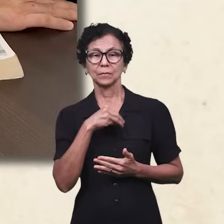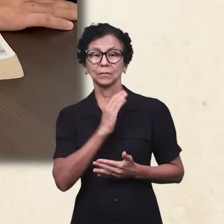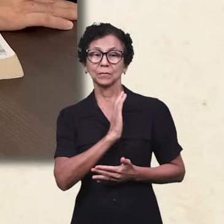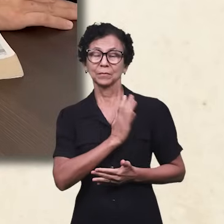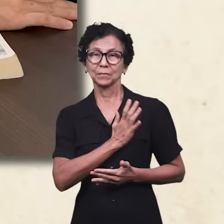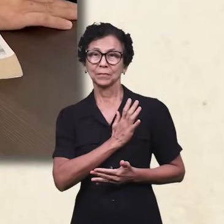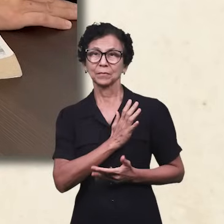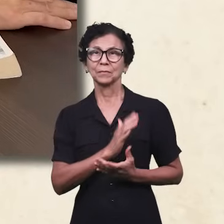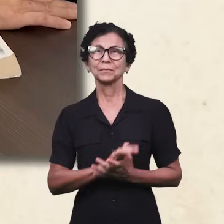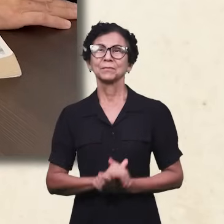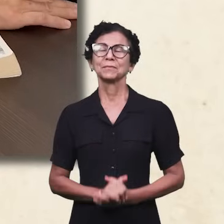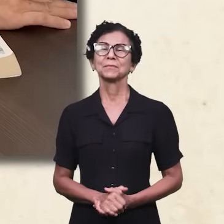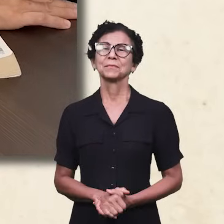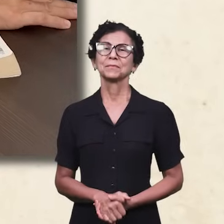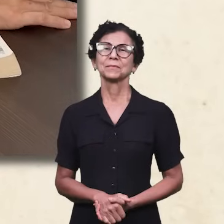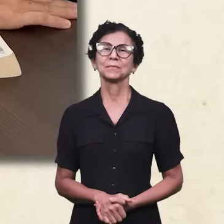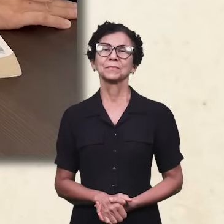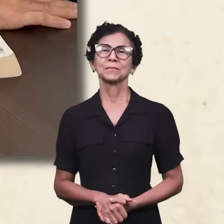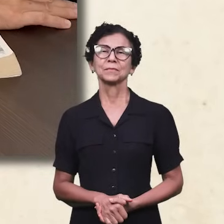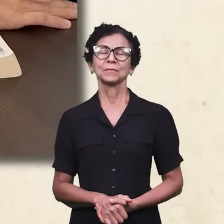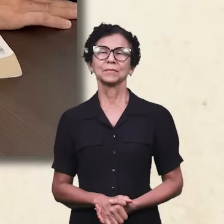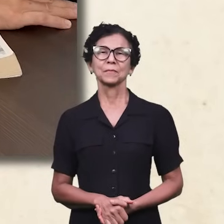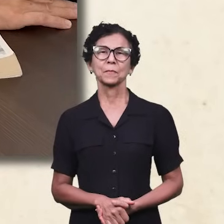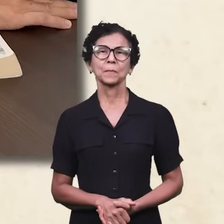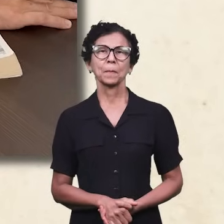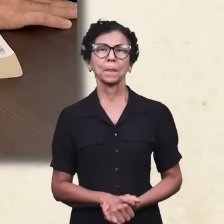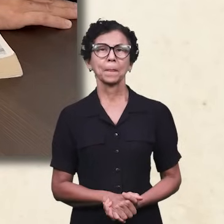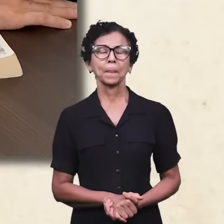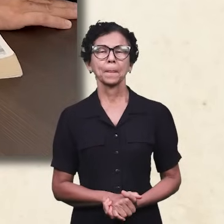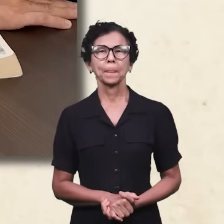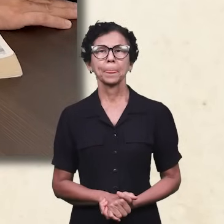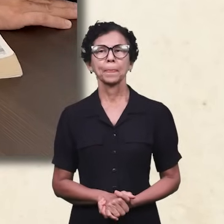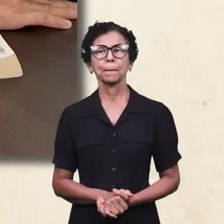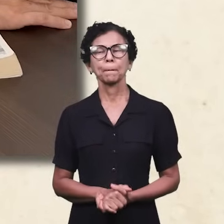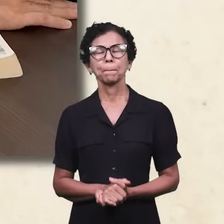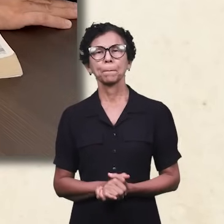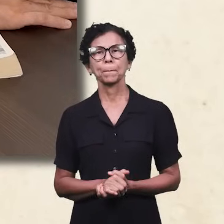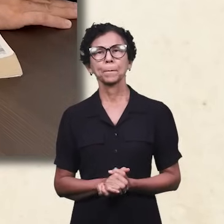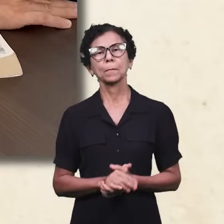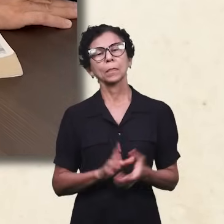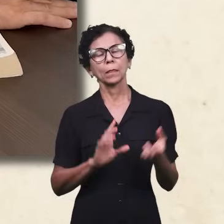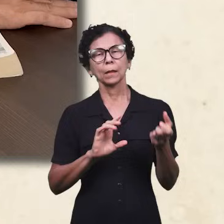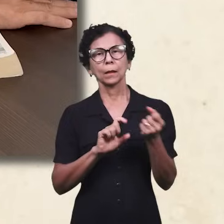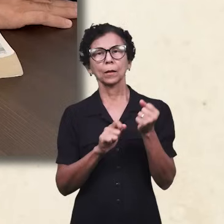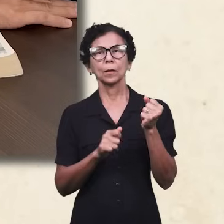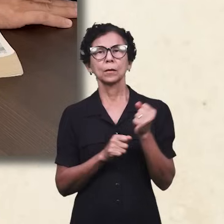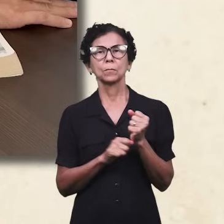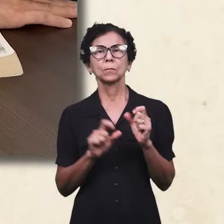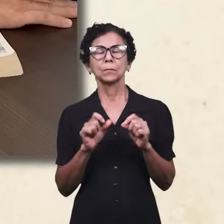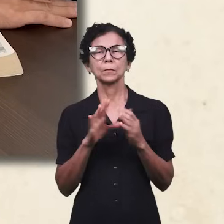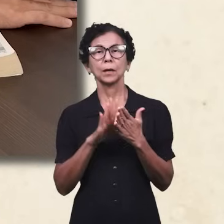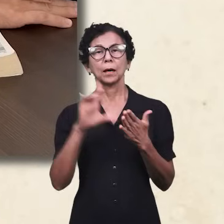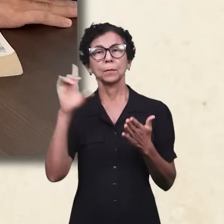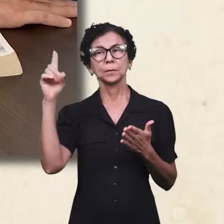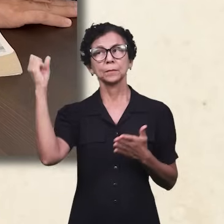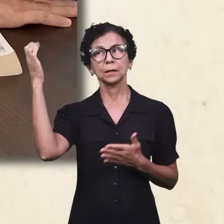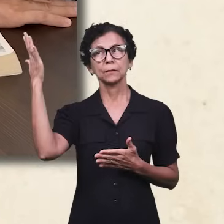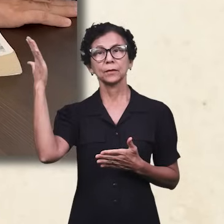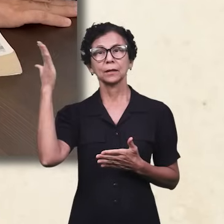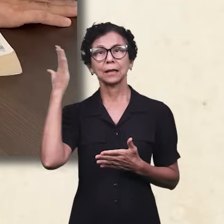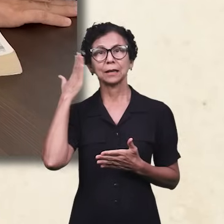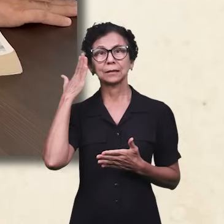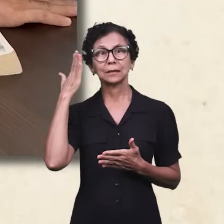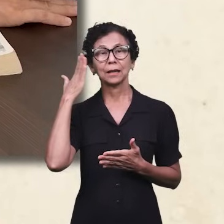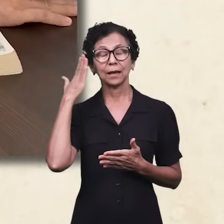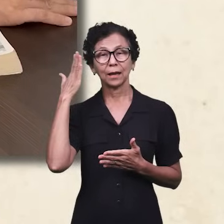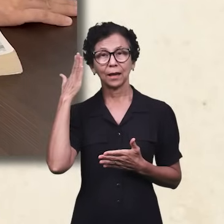malígno um dos grandes mistérios que o senhor deixou para nós na obra é a palavra revelada